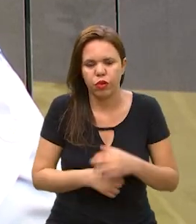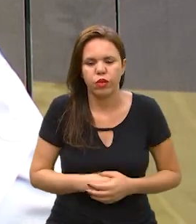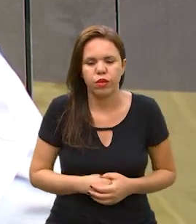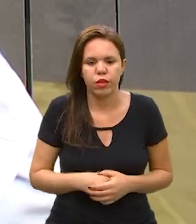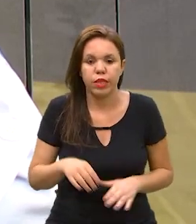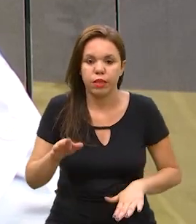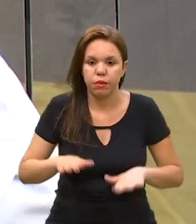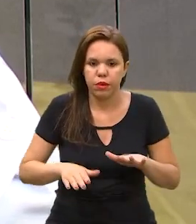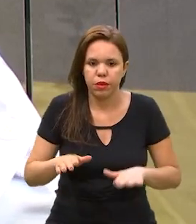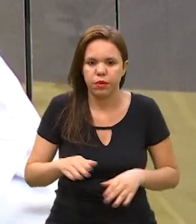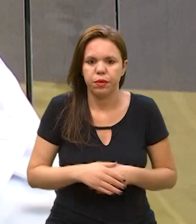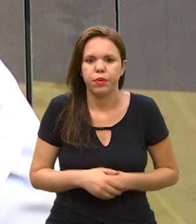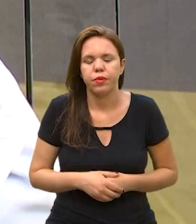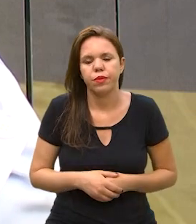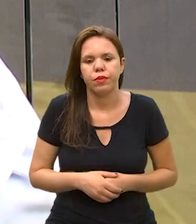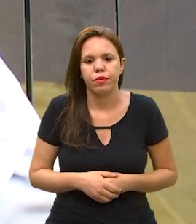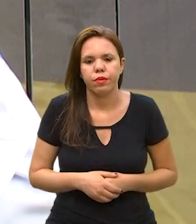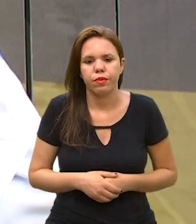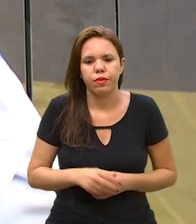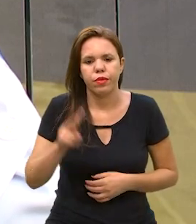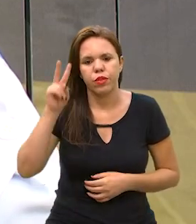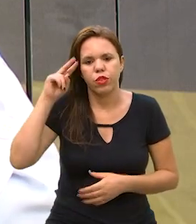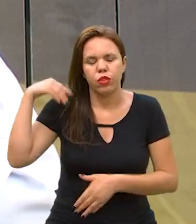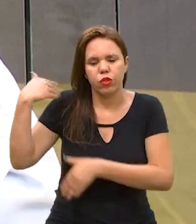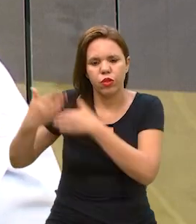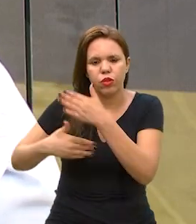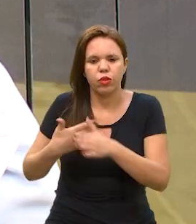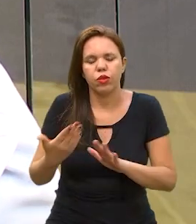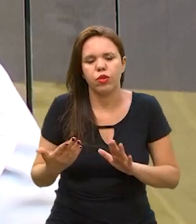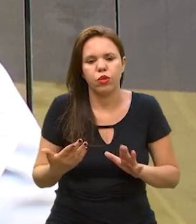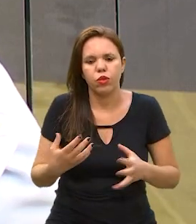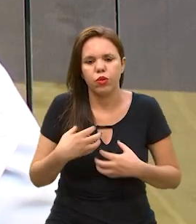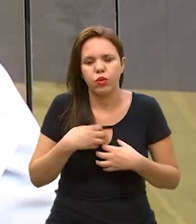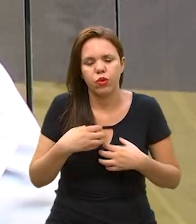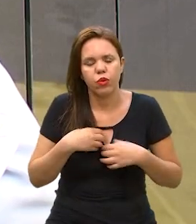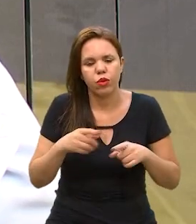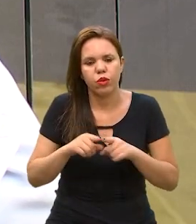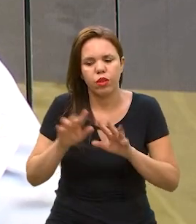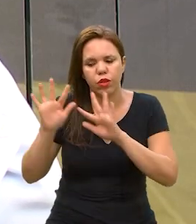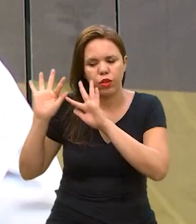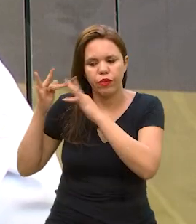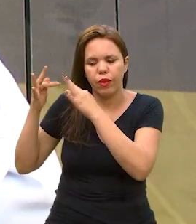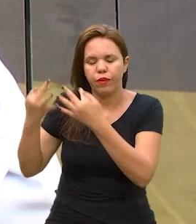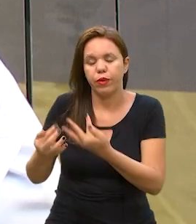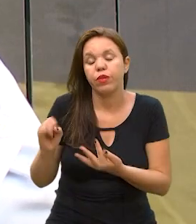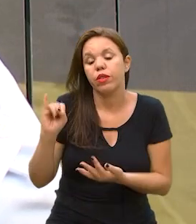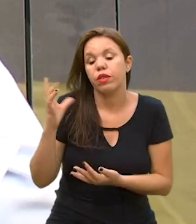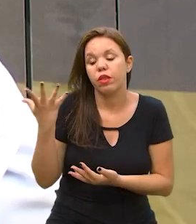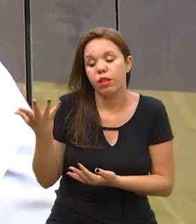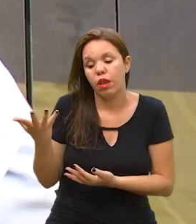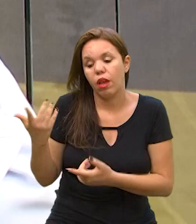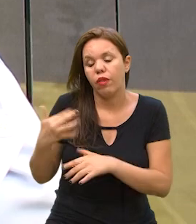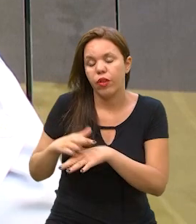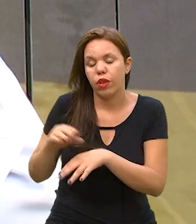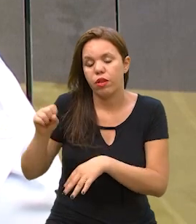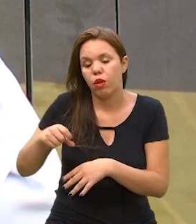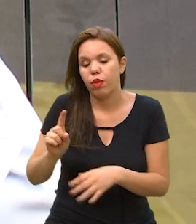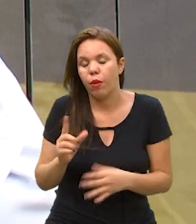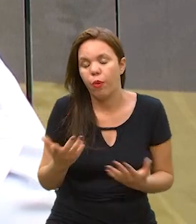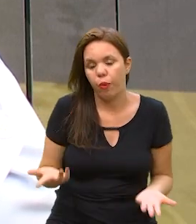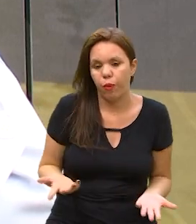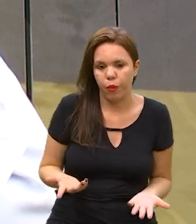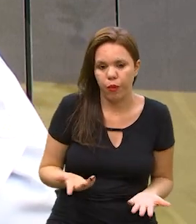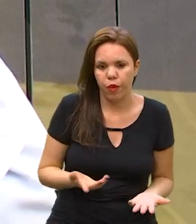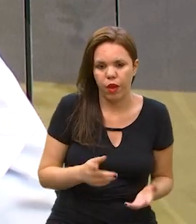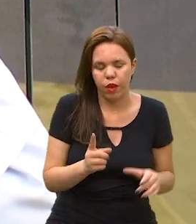Rita, depende também da história, dos sintomas e dos antecedentes familiares, né? Então, os pacientes que têm